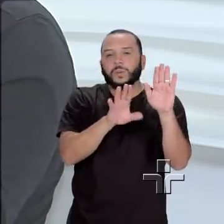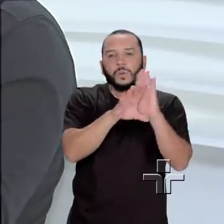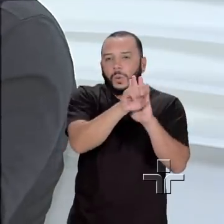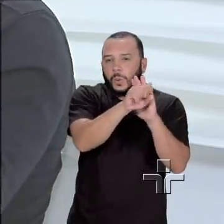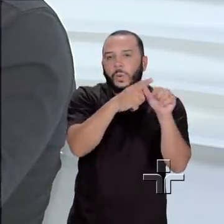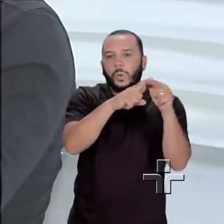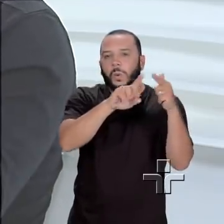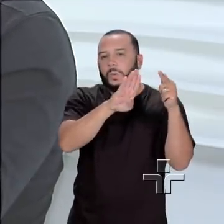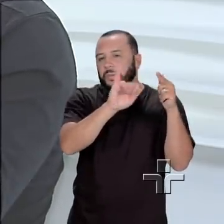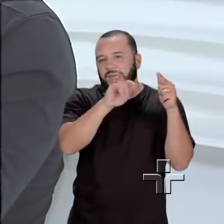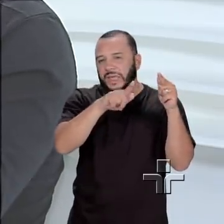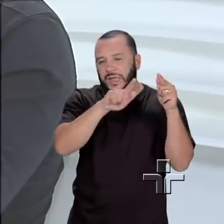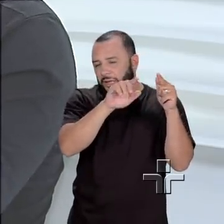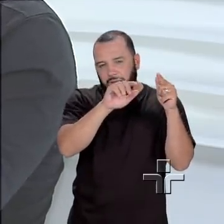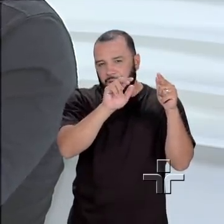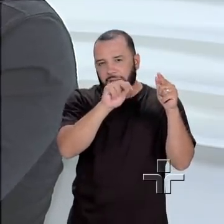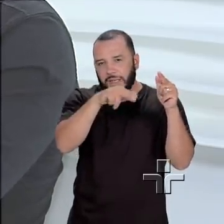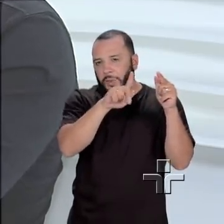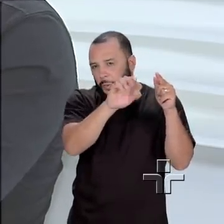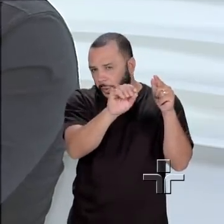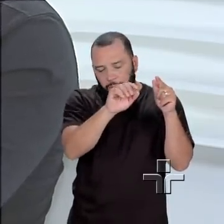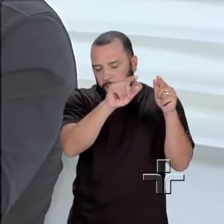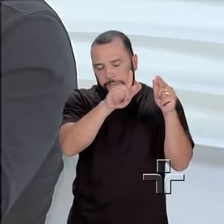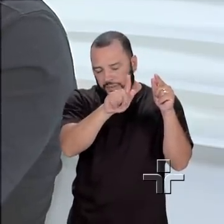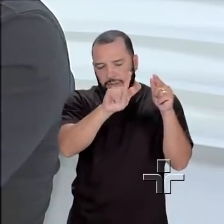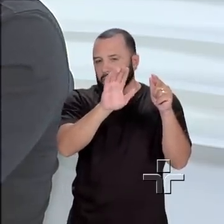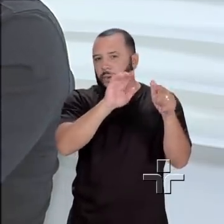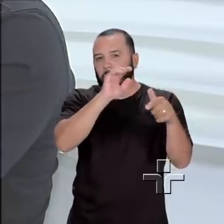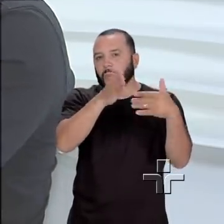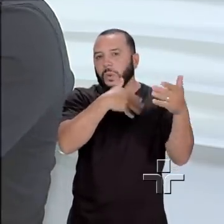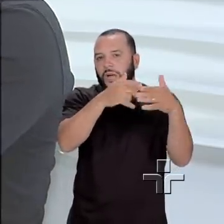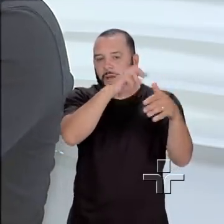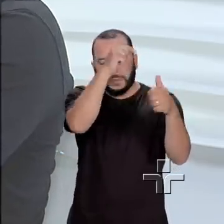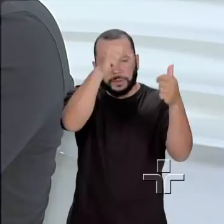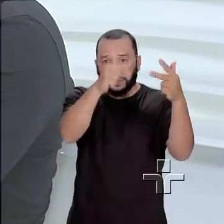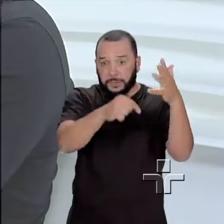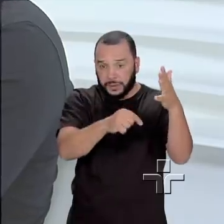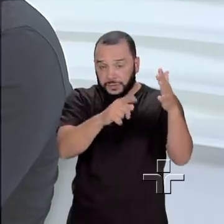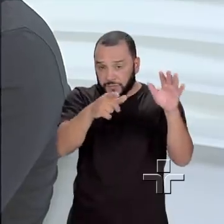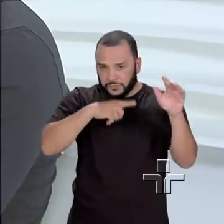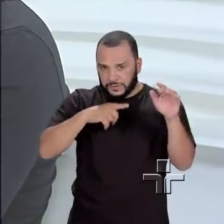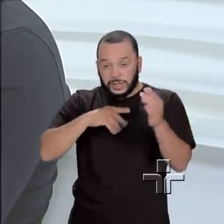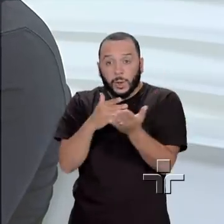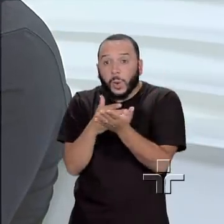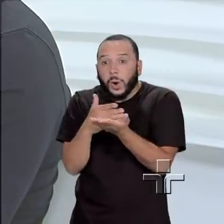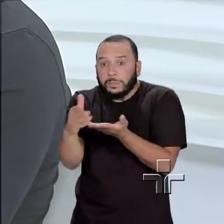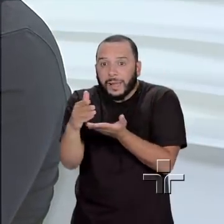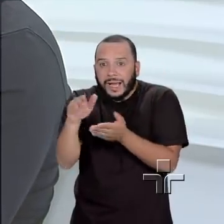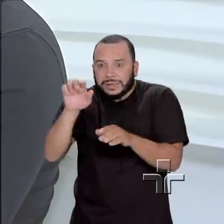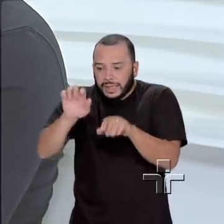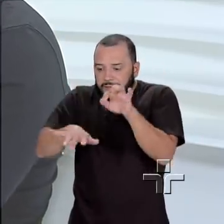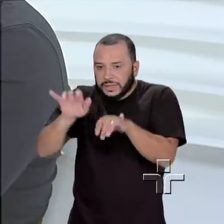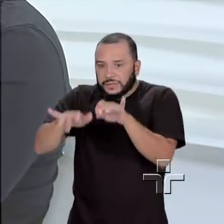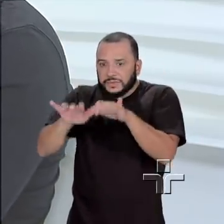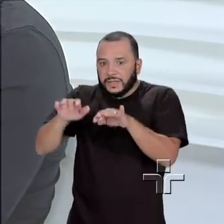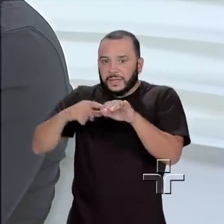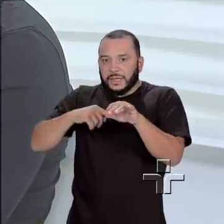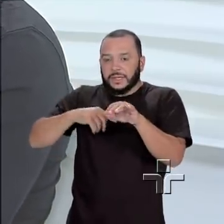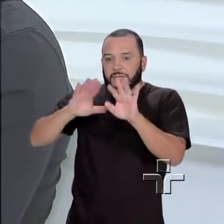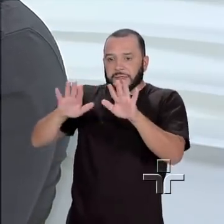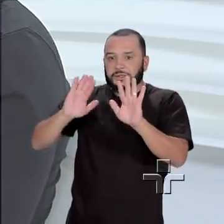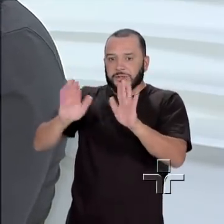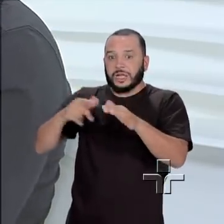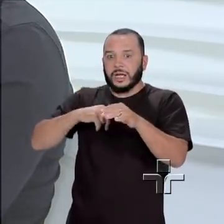qualquer outra, você vai colocando um começo de uma pergunta e ele vai oferecendo as respostas. As